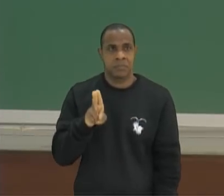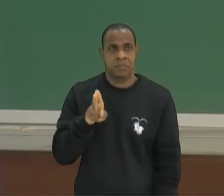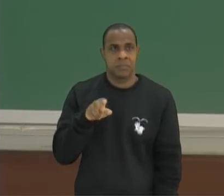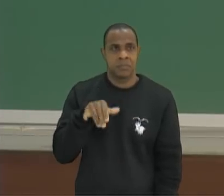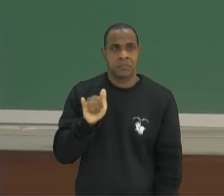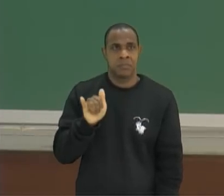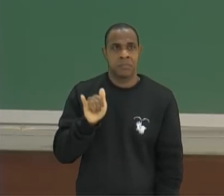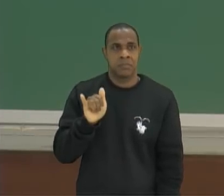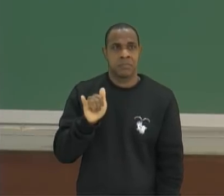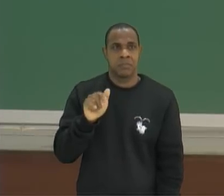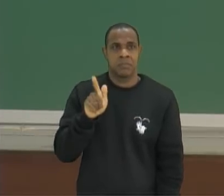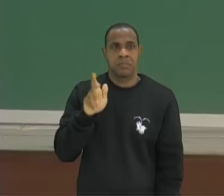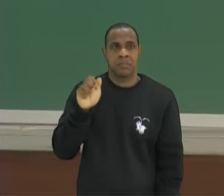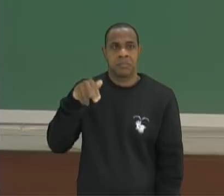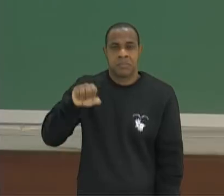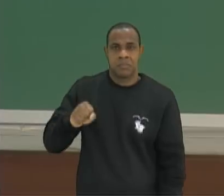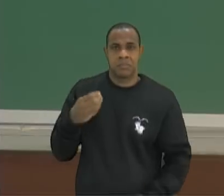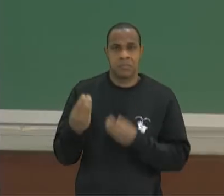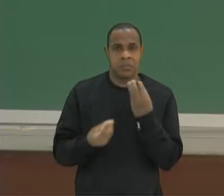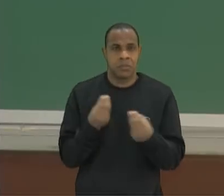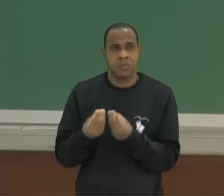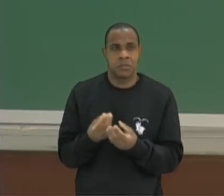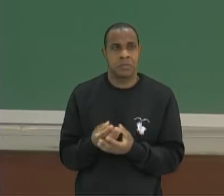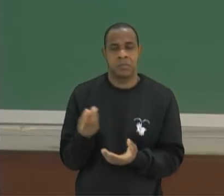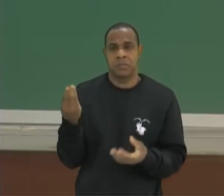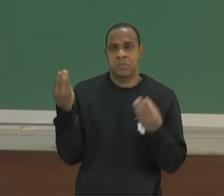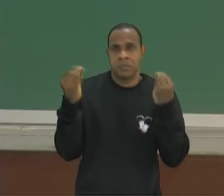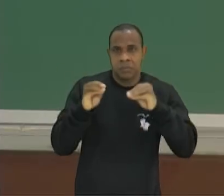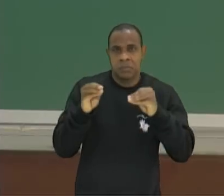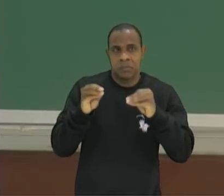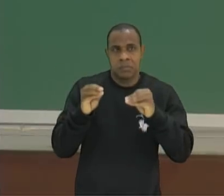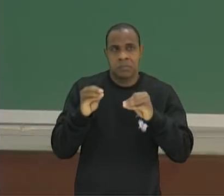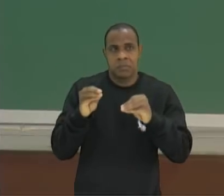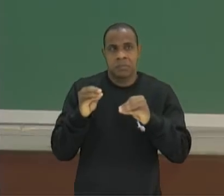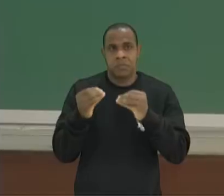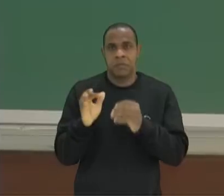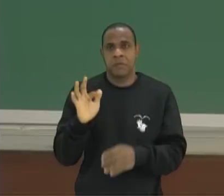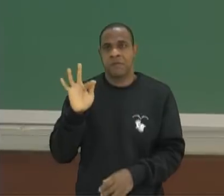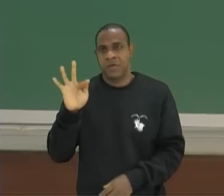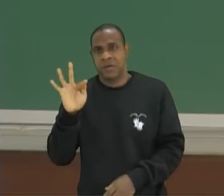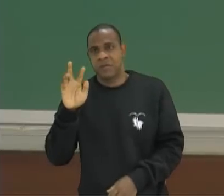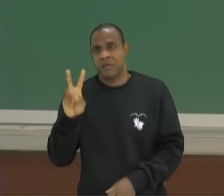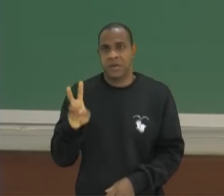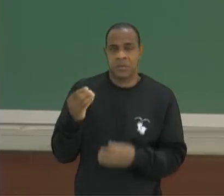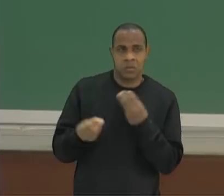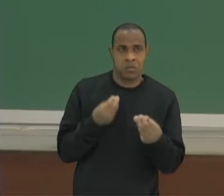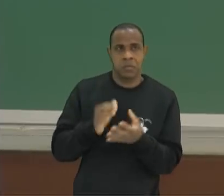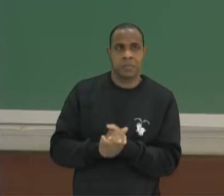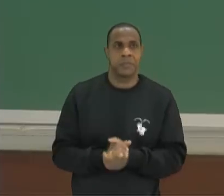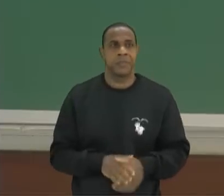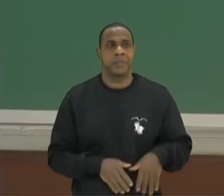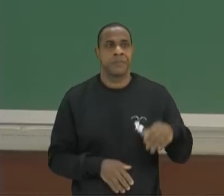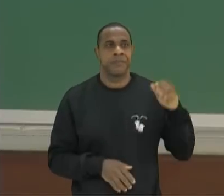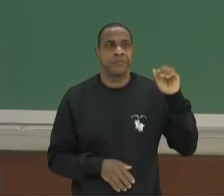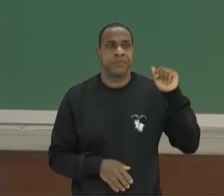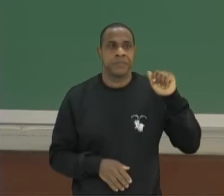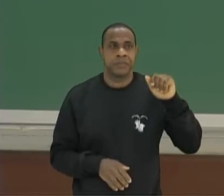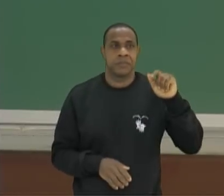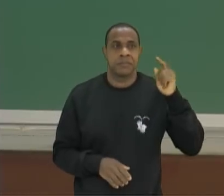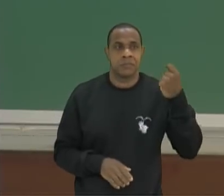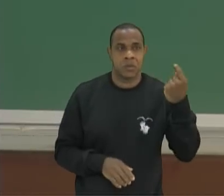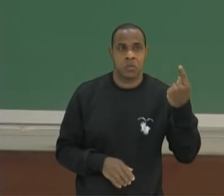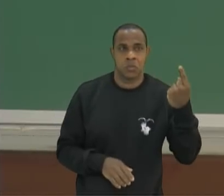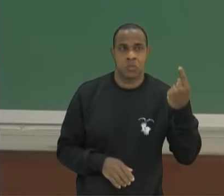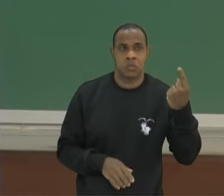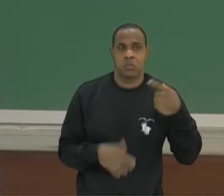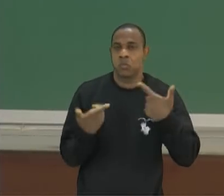nas alternativas a seguir. Primeira delas, a frente de onda não tem um padrão de propagação, pois